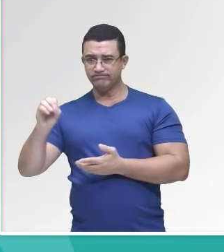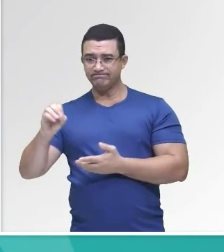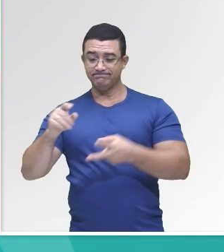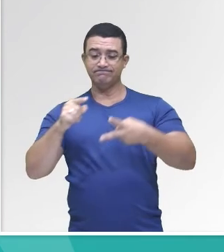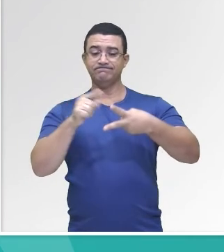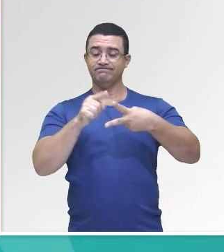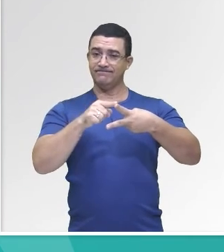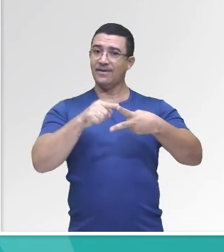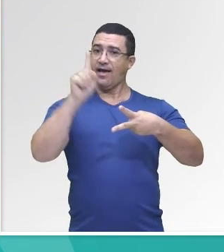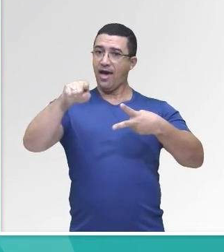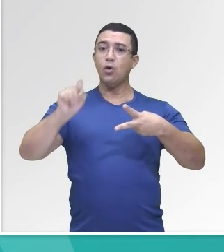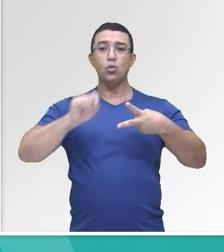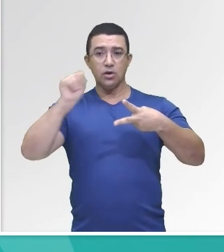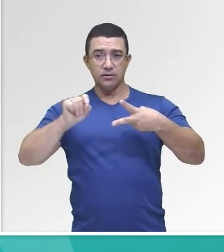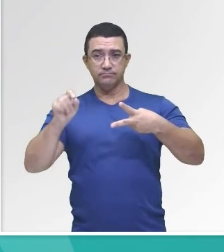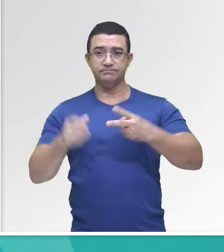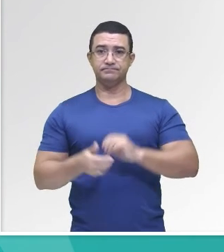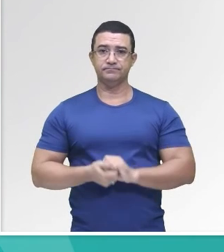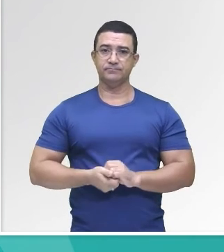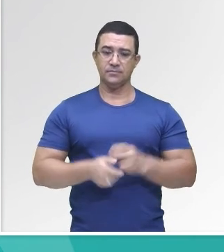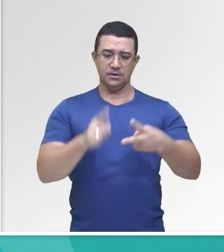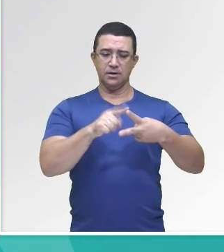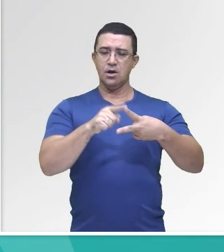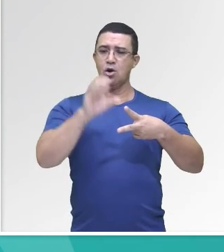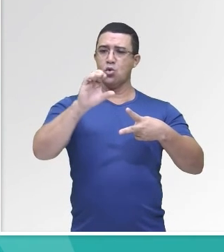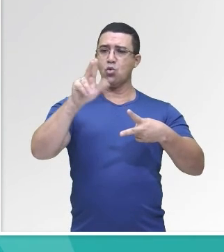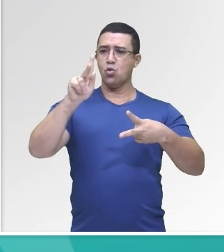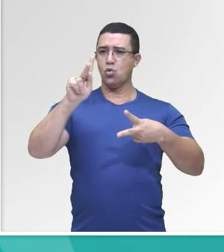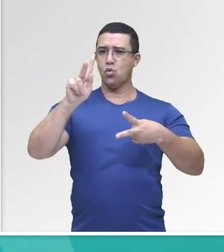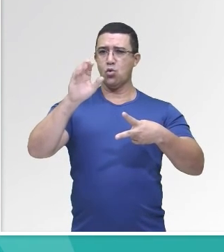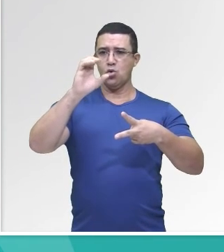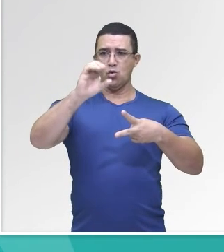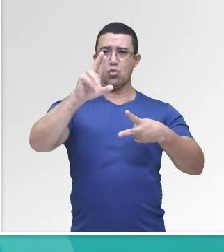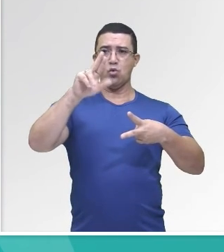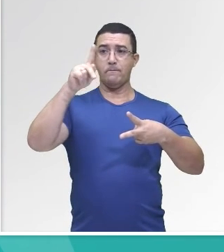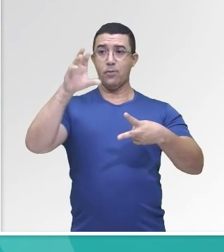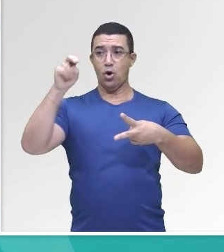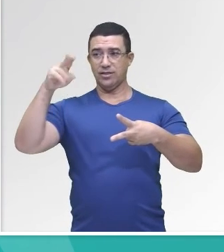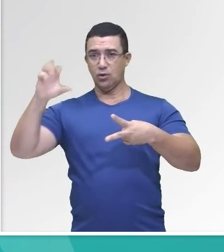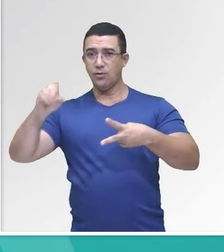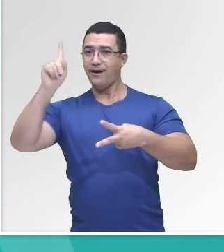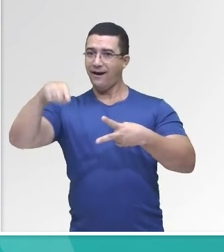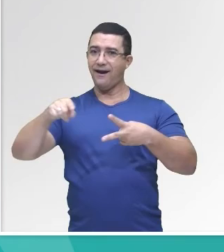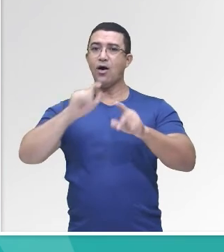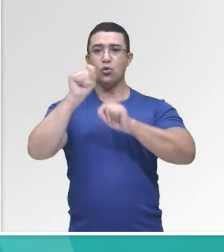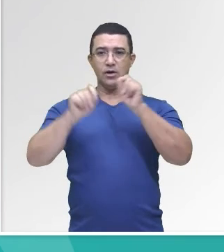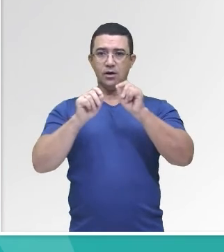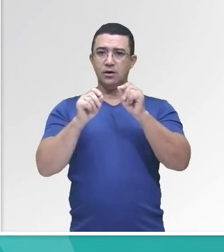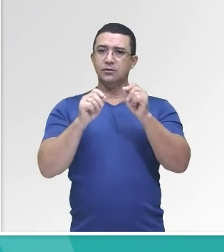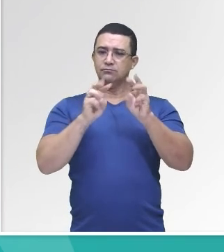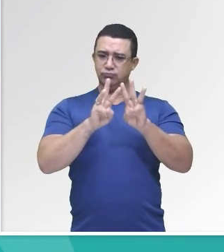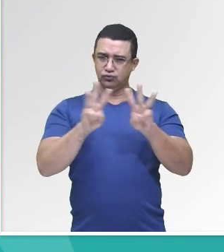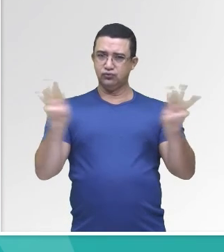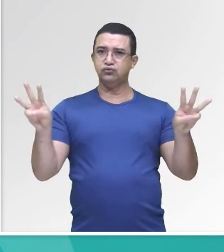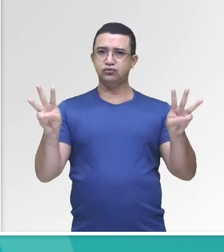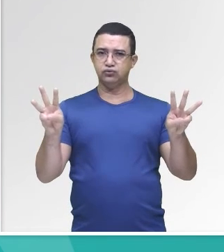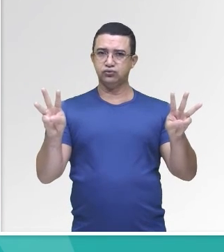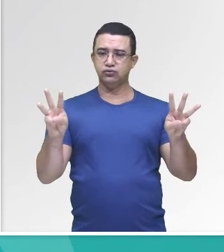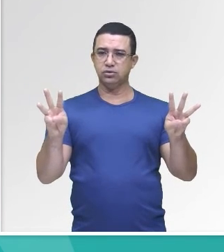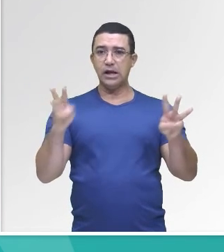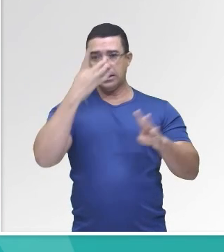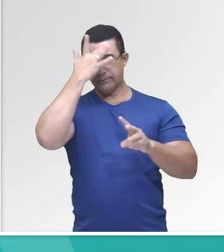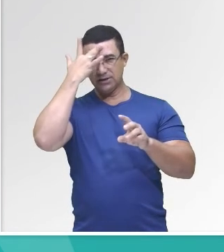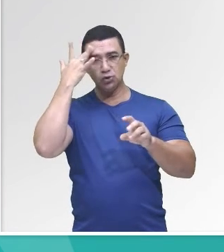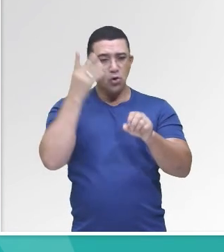né? Tranquilamente, Cuponeo é uma ferramenta em linha para a búsqueda de cupones